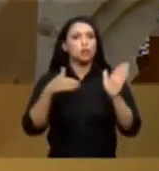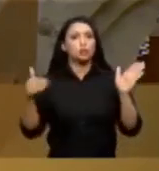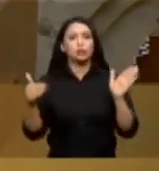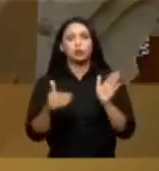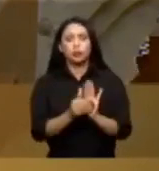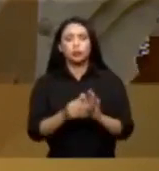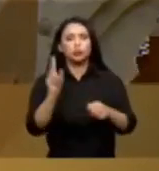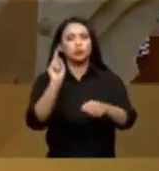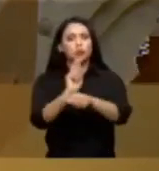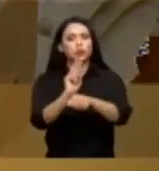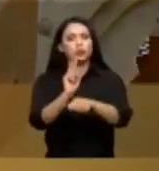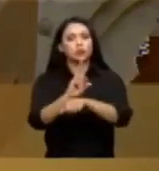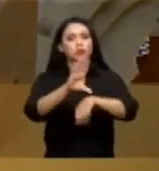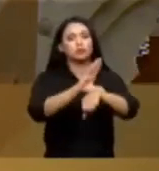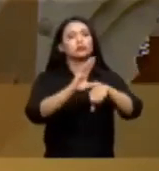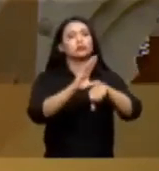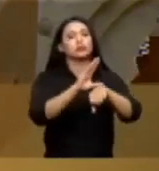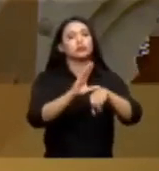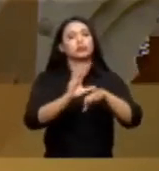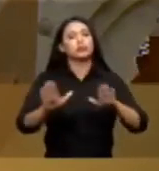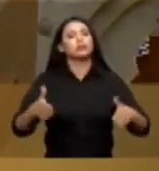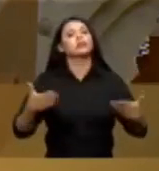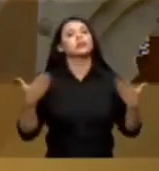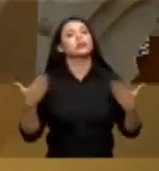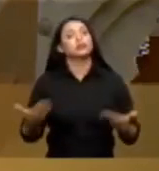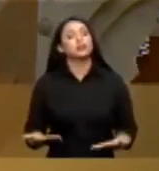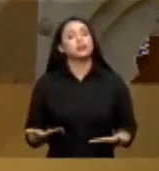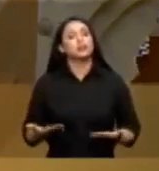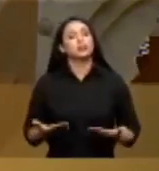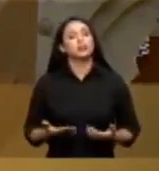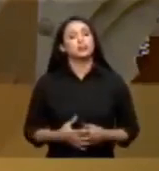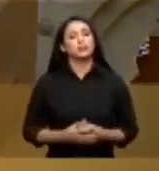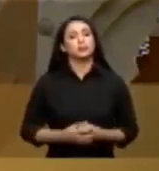protegidos constitucionalmente no âmbito